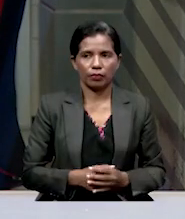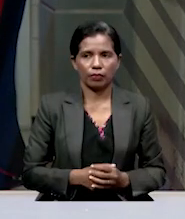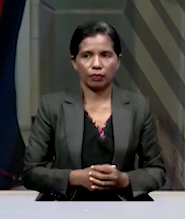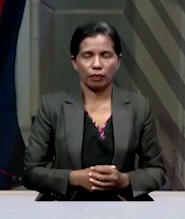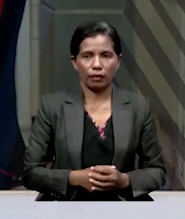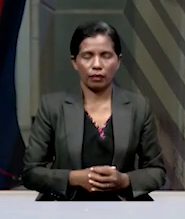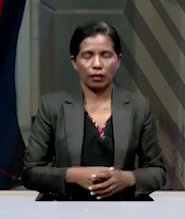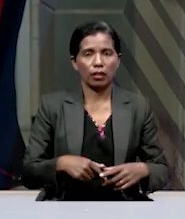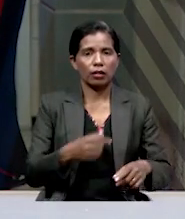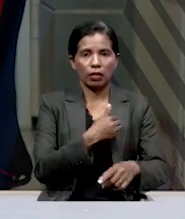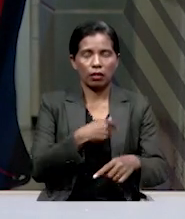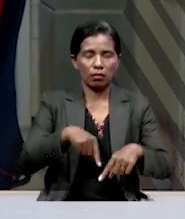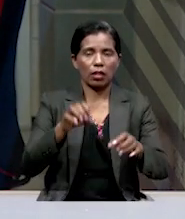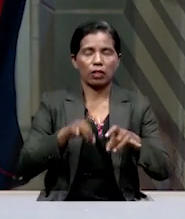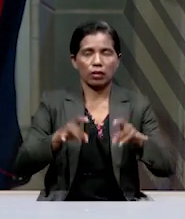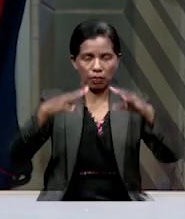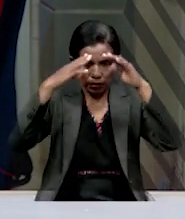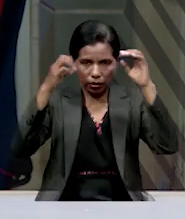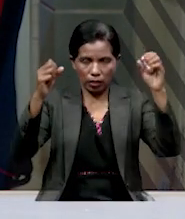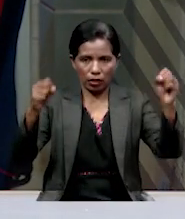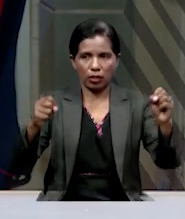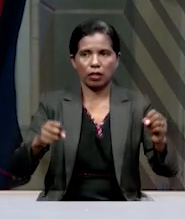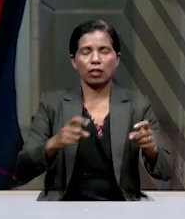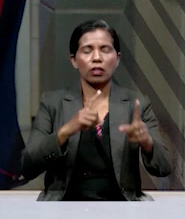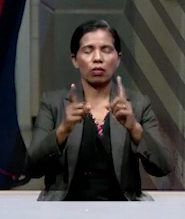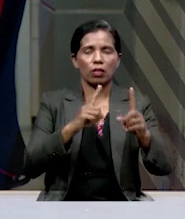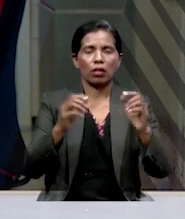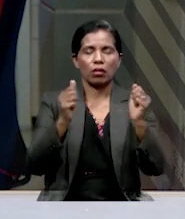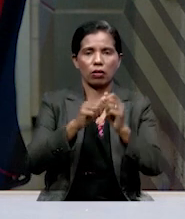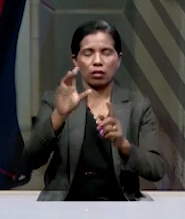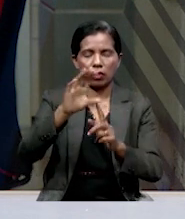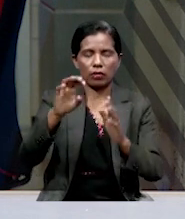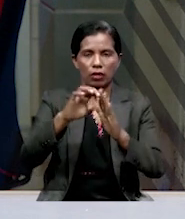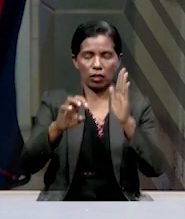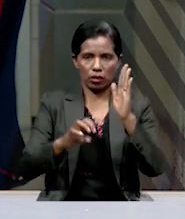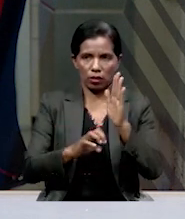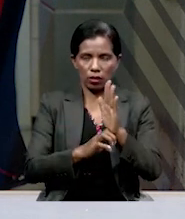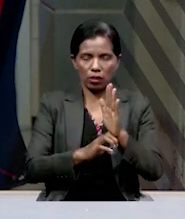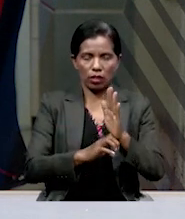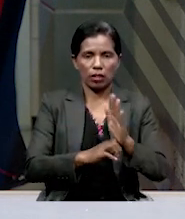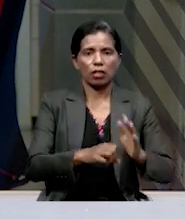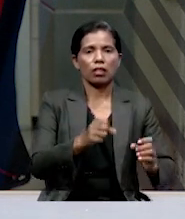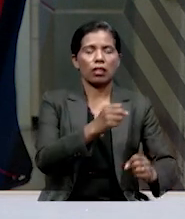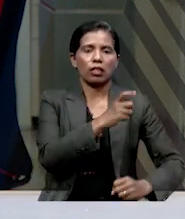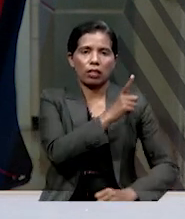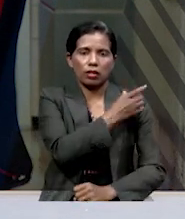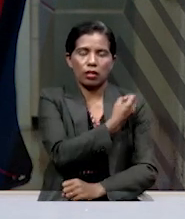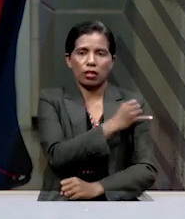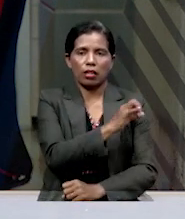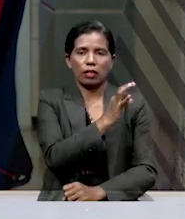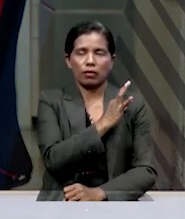Antes da Austrália, o presidente da República consulta o chefe de Estado-Maior-General, FF de Tele.